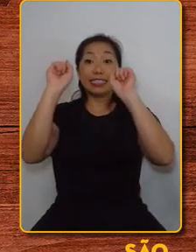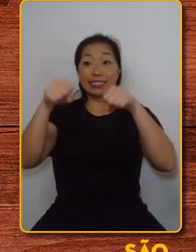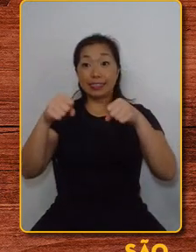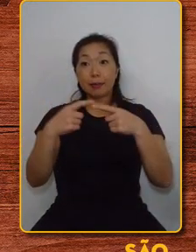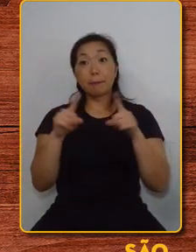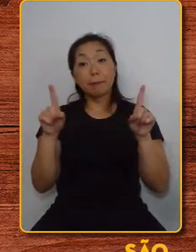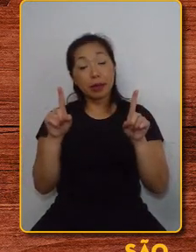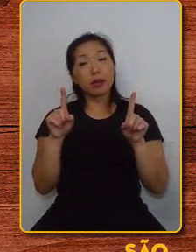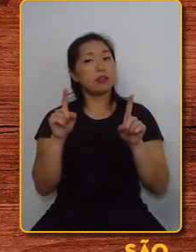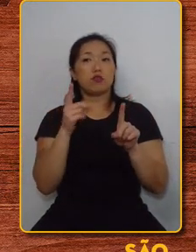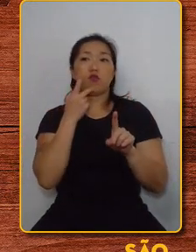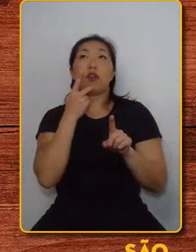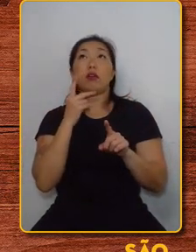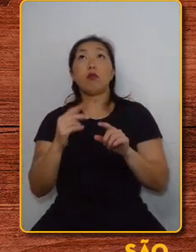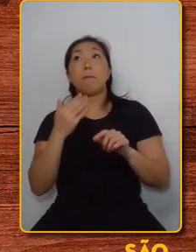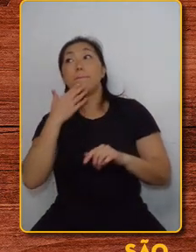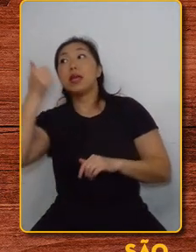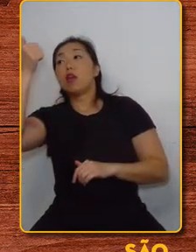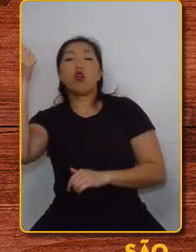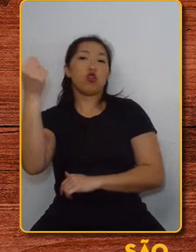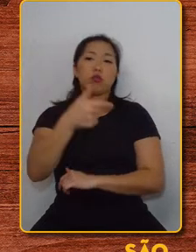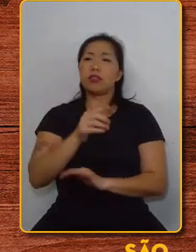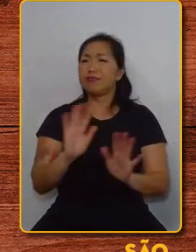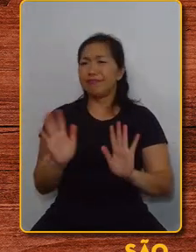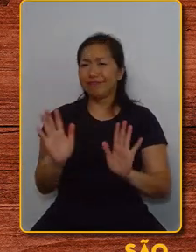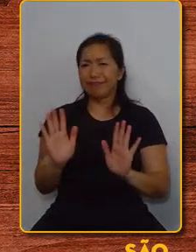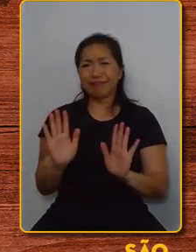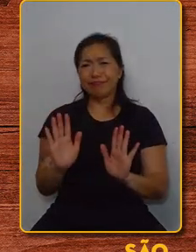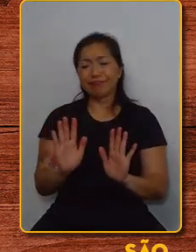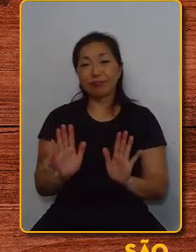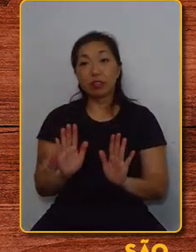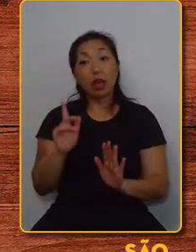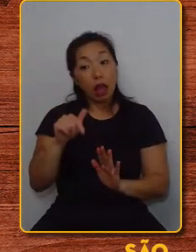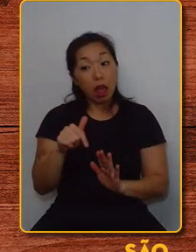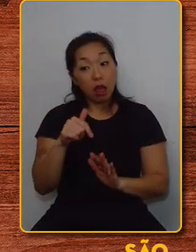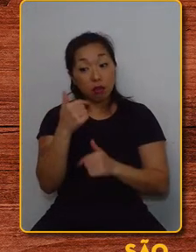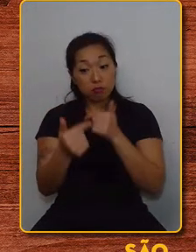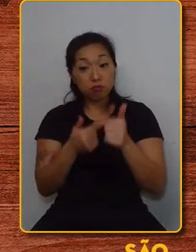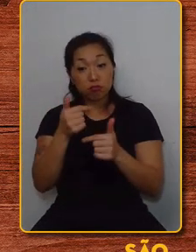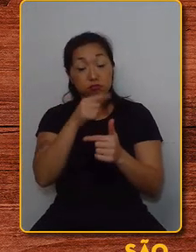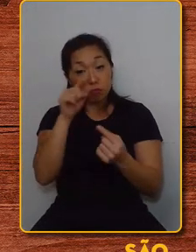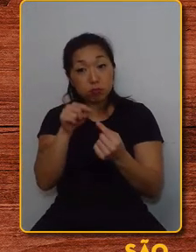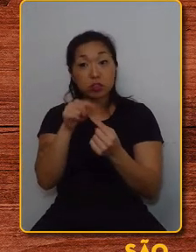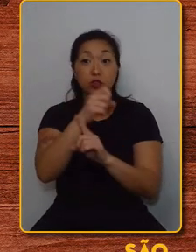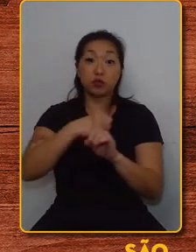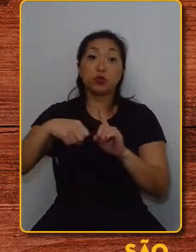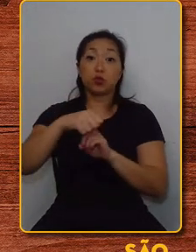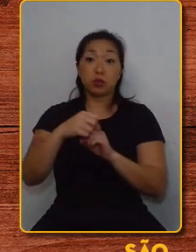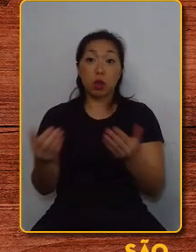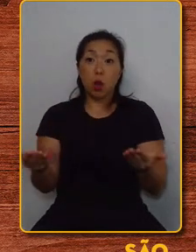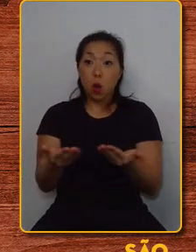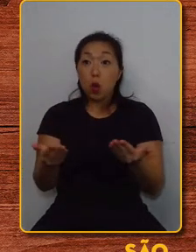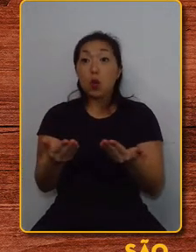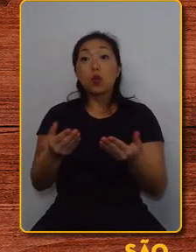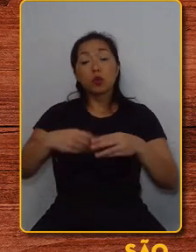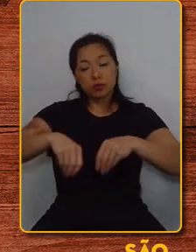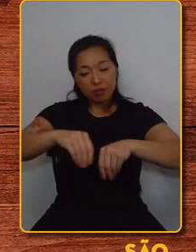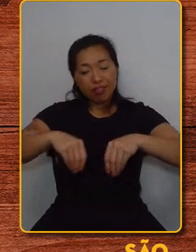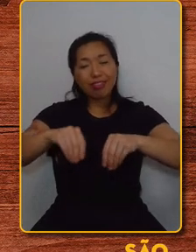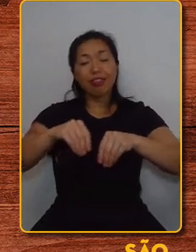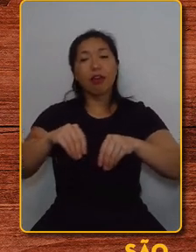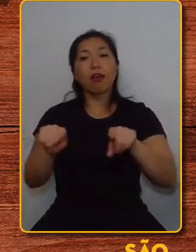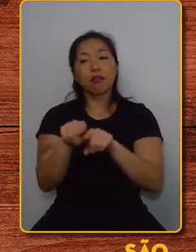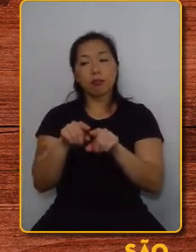está lá nas alturas. Mas ele é necessário. É uma função social que sobrou para a terra hoje, para a agricultura familiar, para a